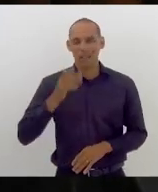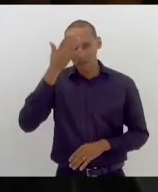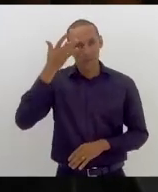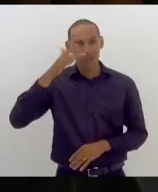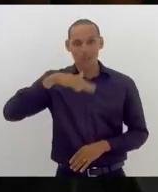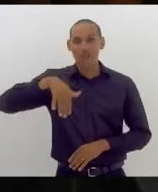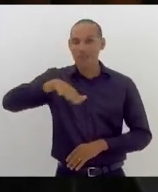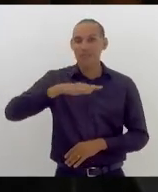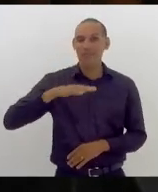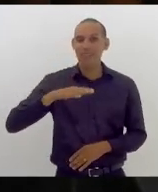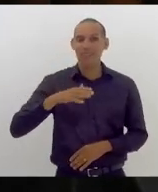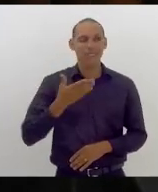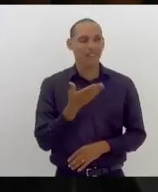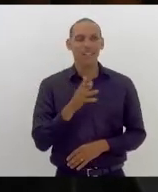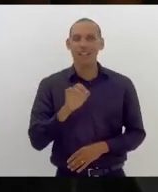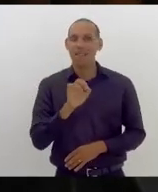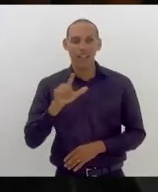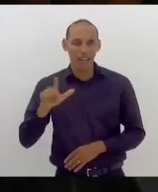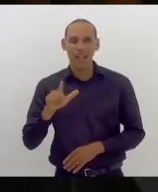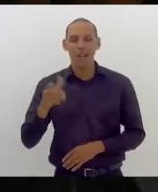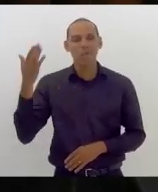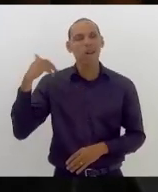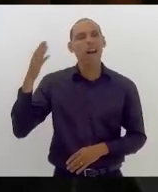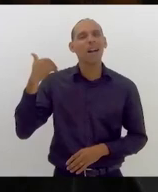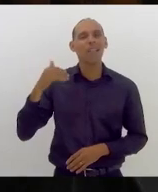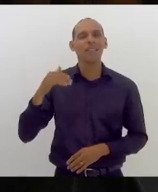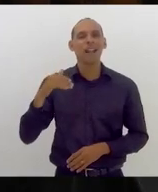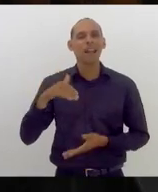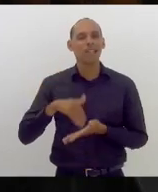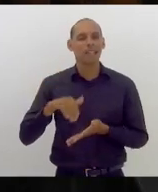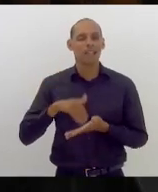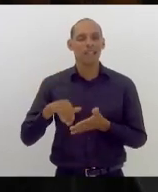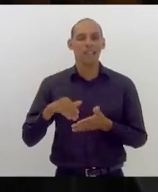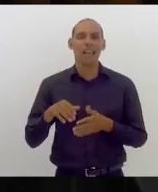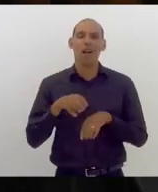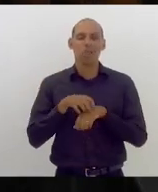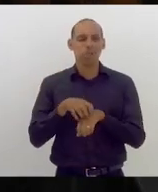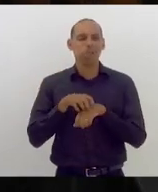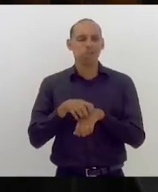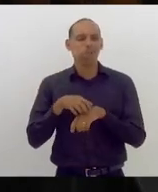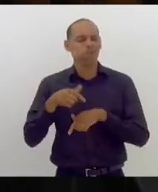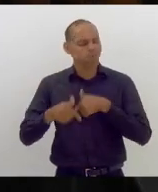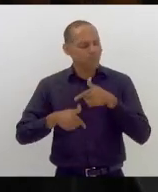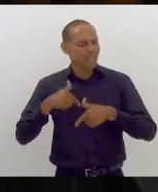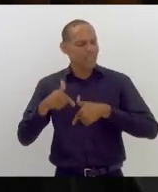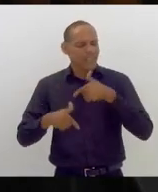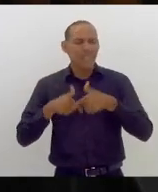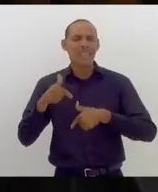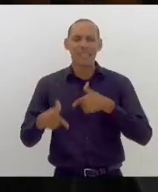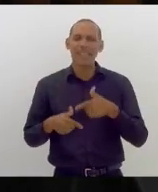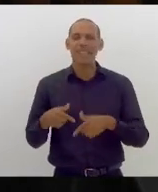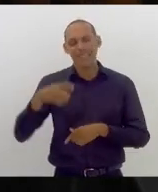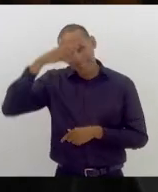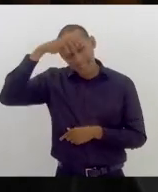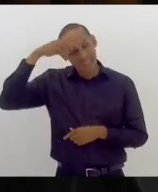aqui, Rafael foi secretário de transporte lá por muito tempo, trabalhou para caramba lá, foi uma